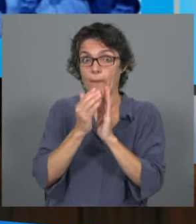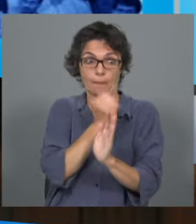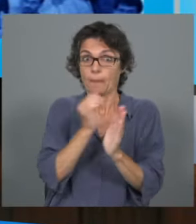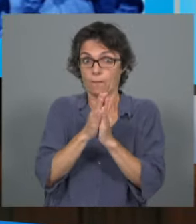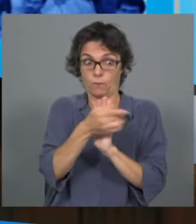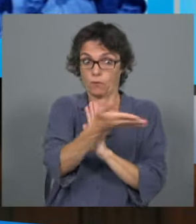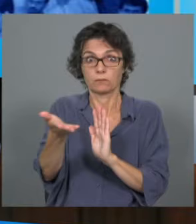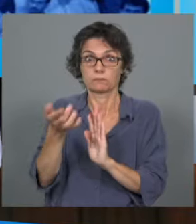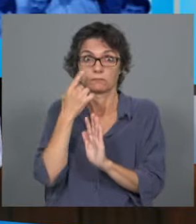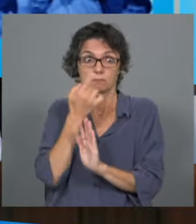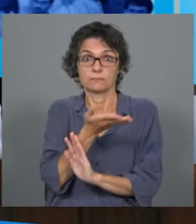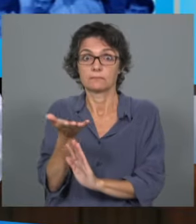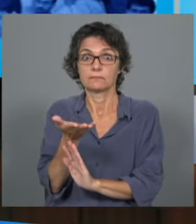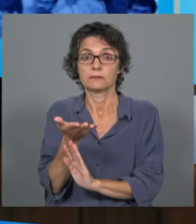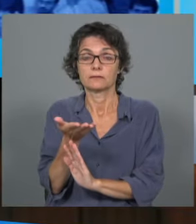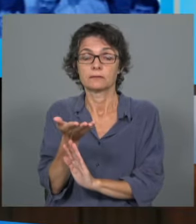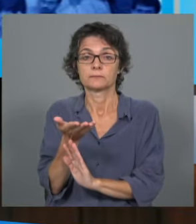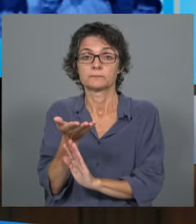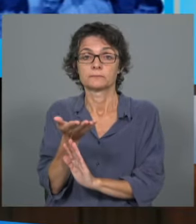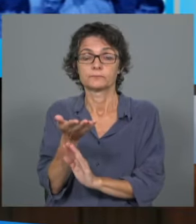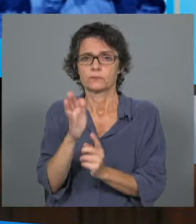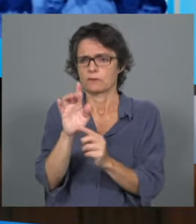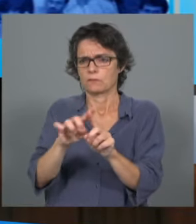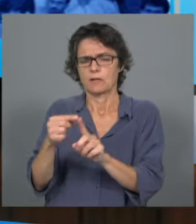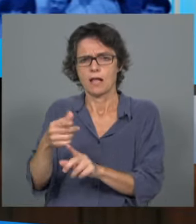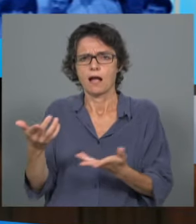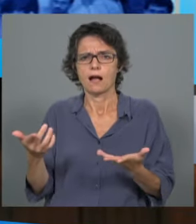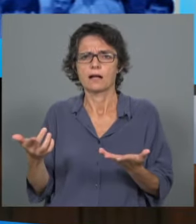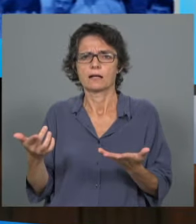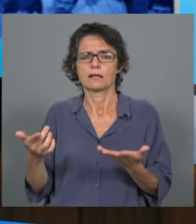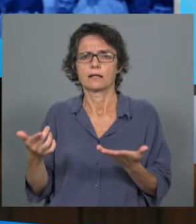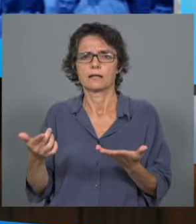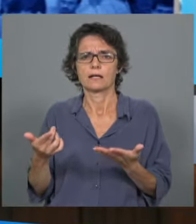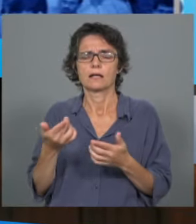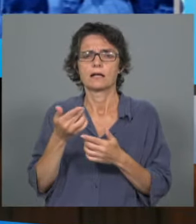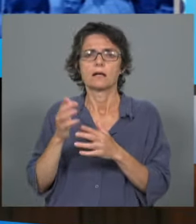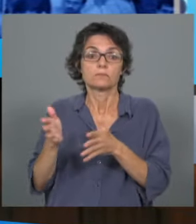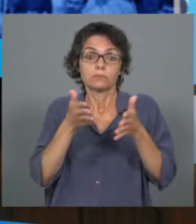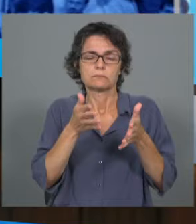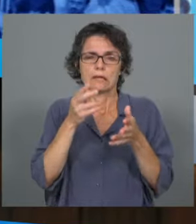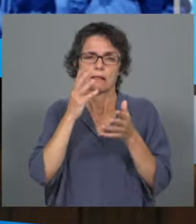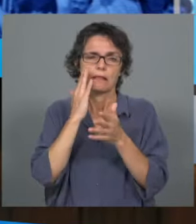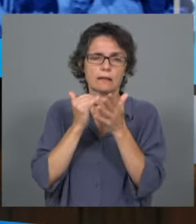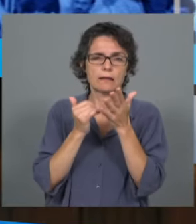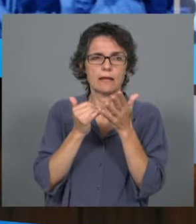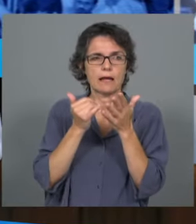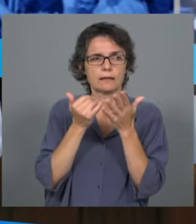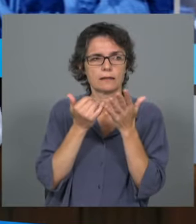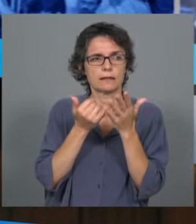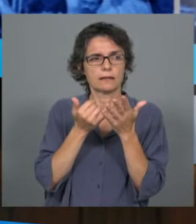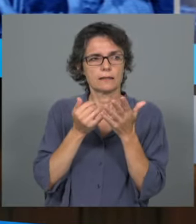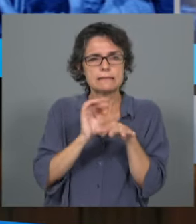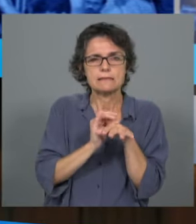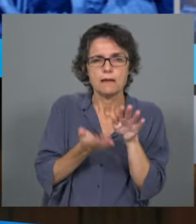procurando, de facto, onde estão, por um lado, aprofundar esta consciência ecológica e esta